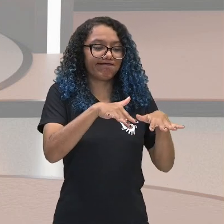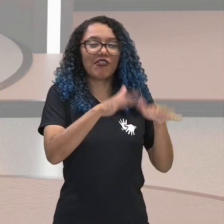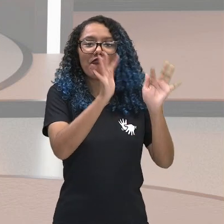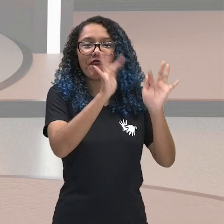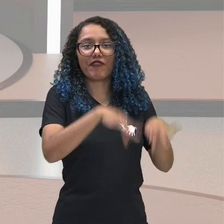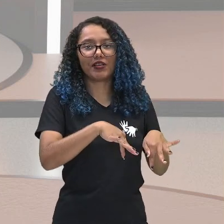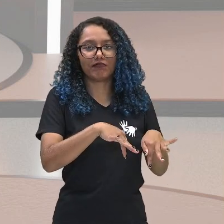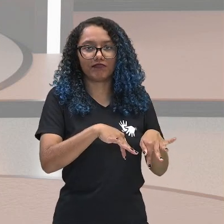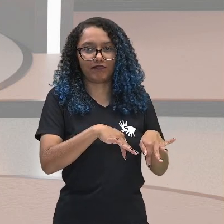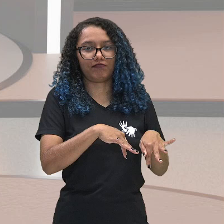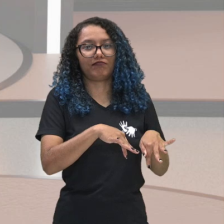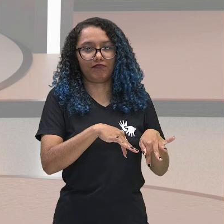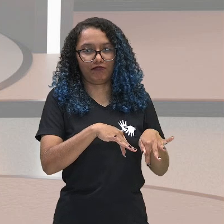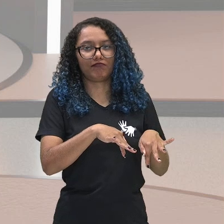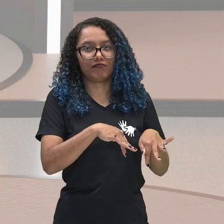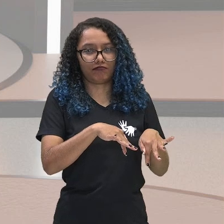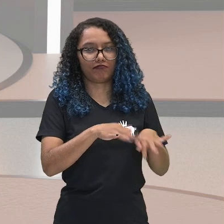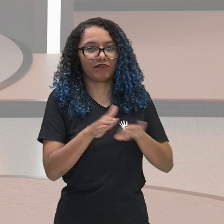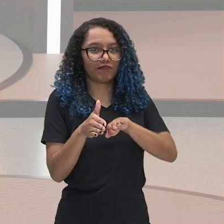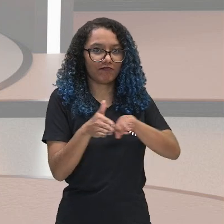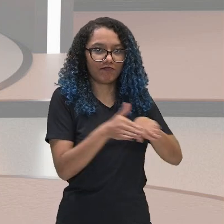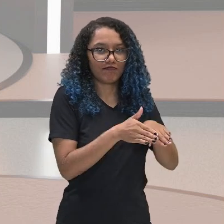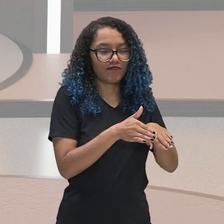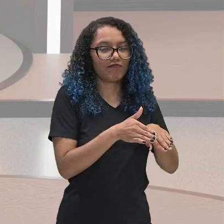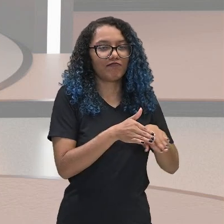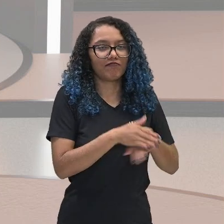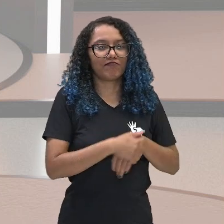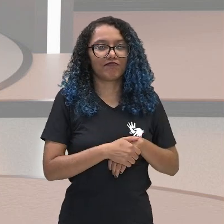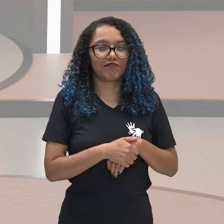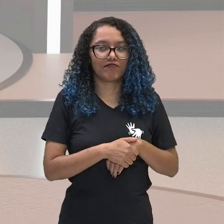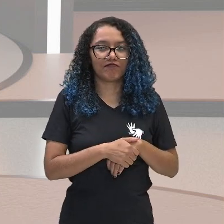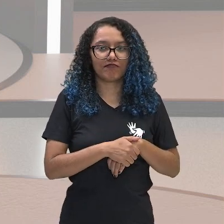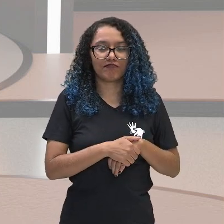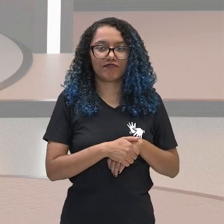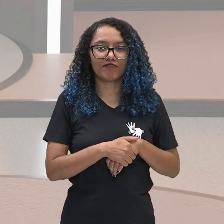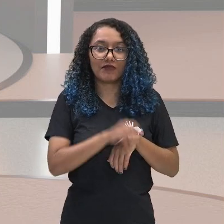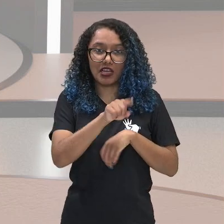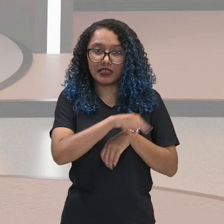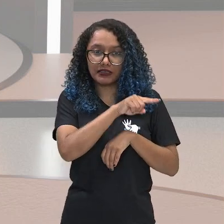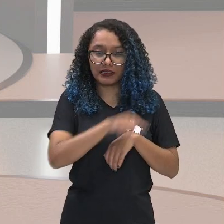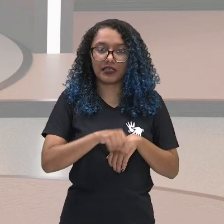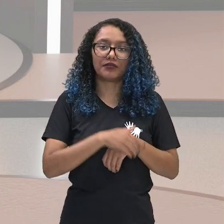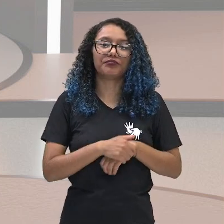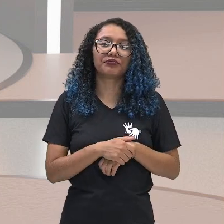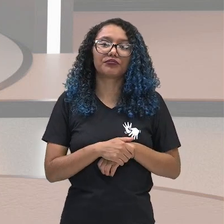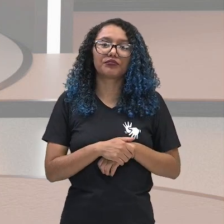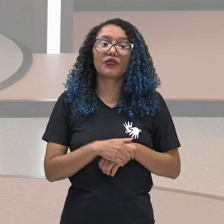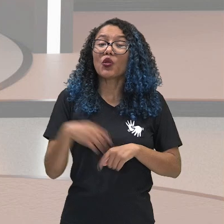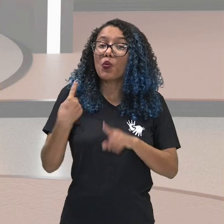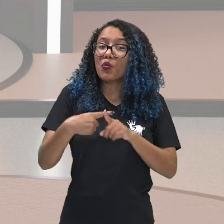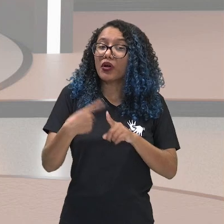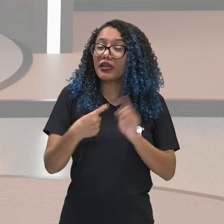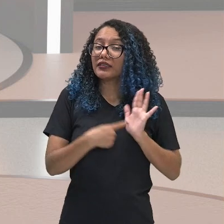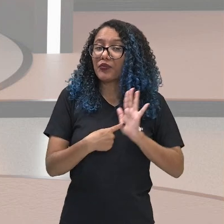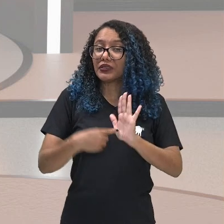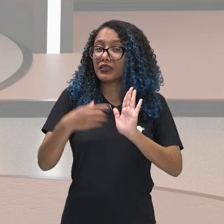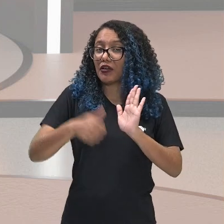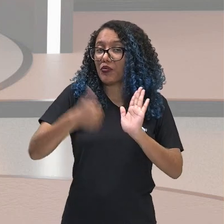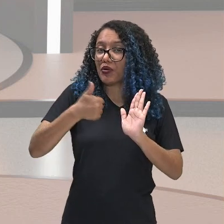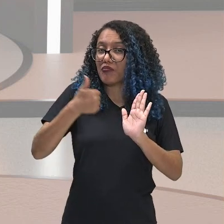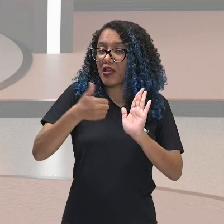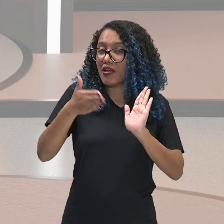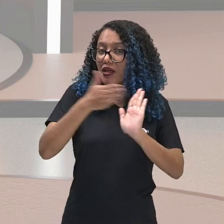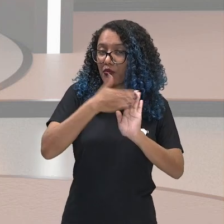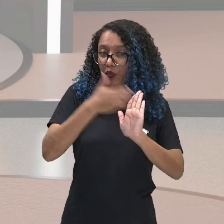Constituinte de 1823, que é, então, essa primeira proposta aí, não é mesmo, de uma legislação para o Brasil.